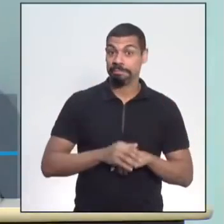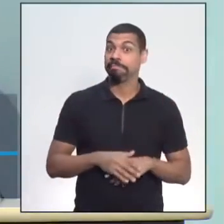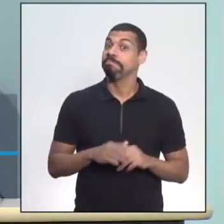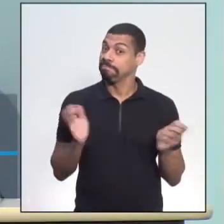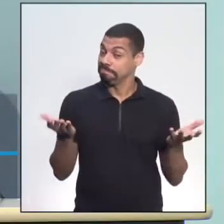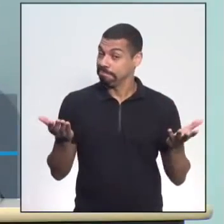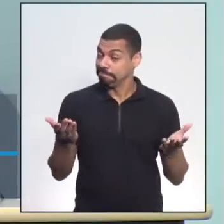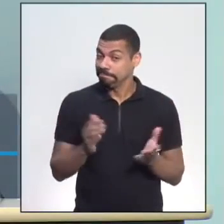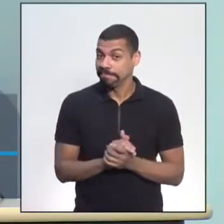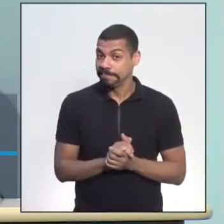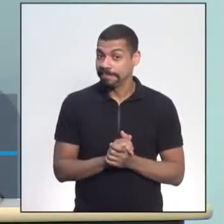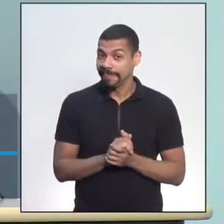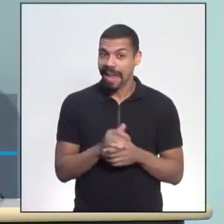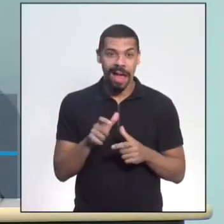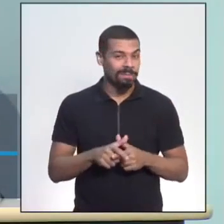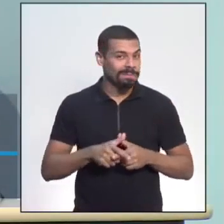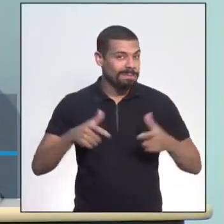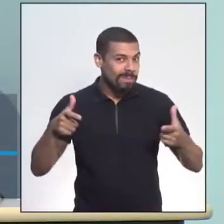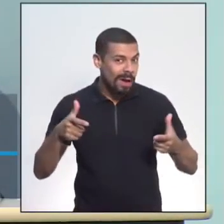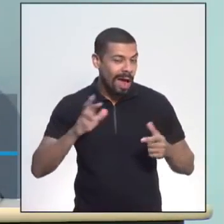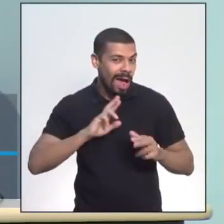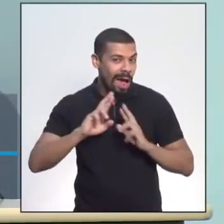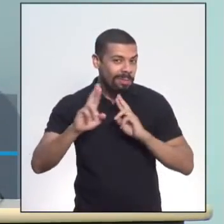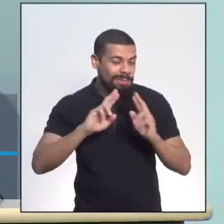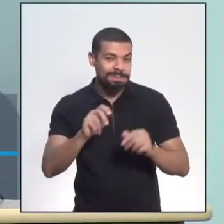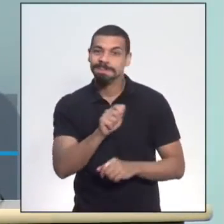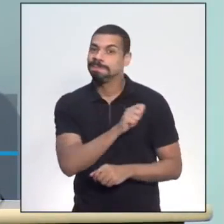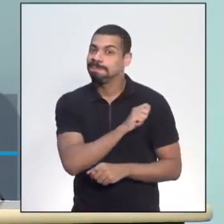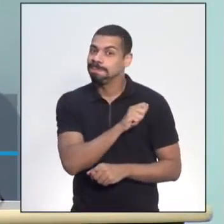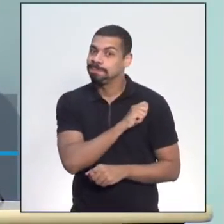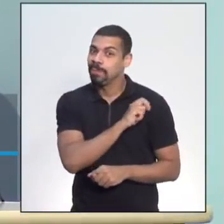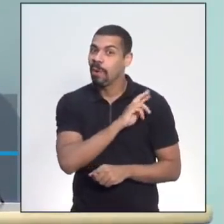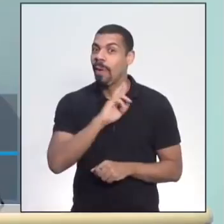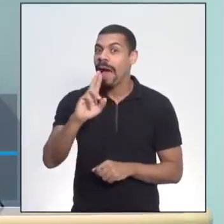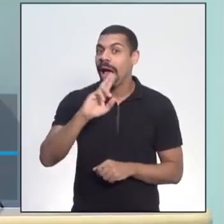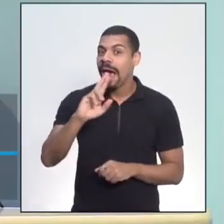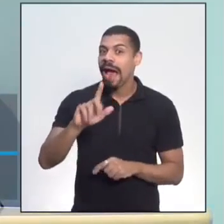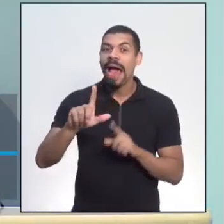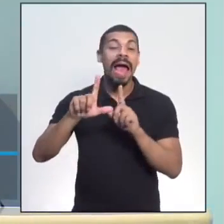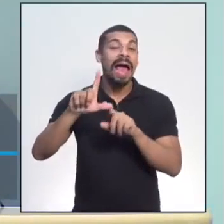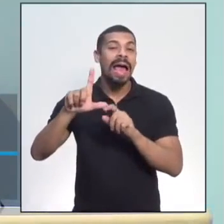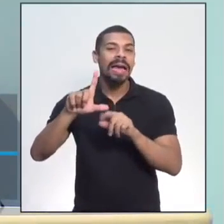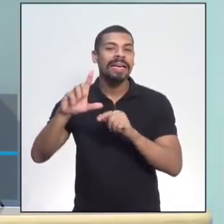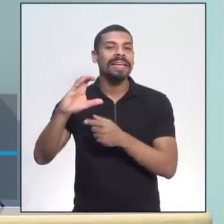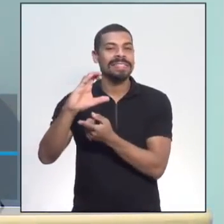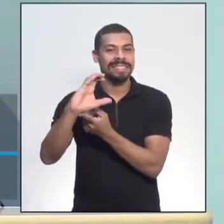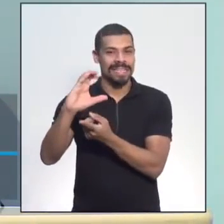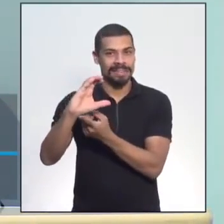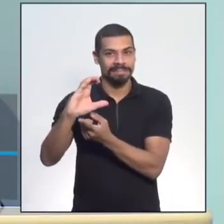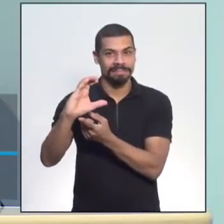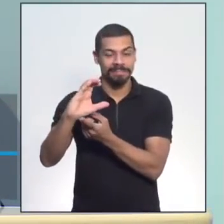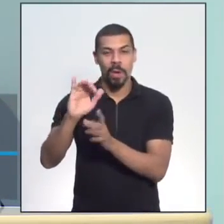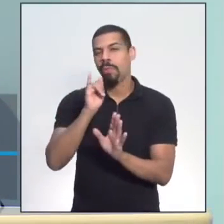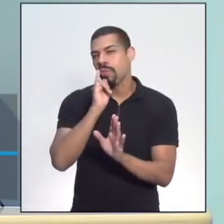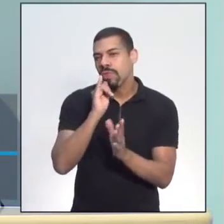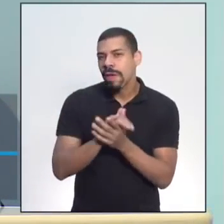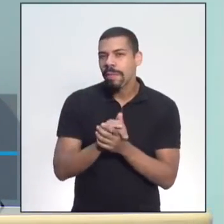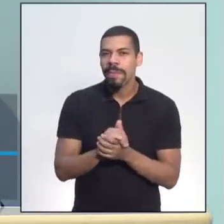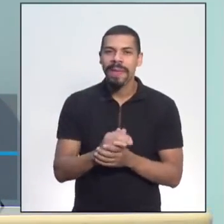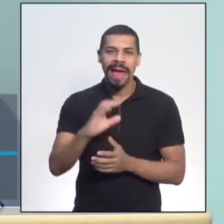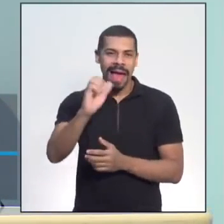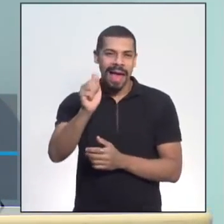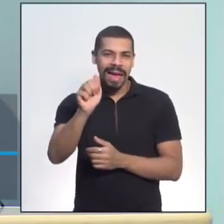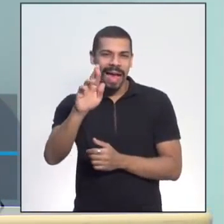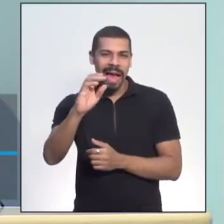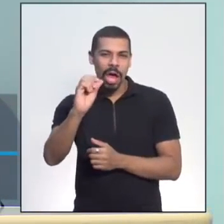professora Roberta, a grande maioria dos nossos alunos responderam que é a alternativa sim. Por exemplo, a